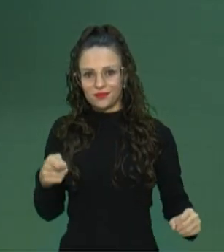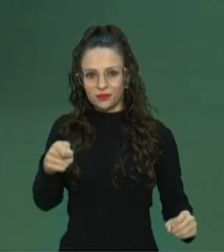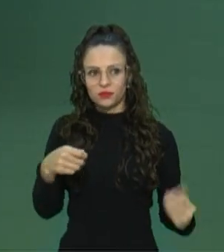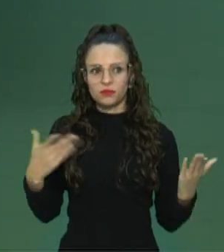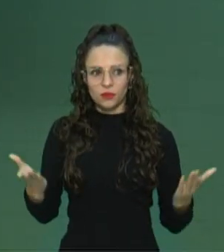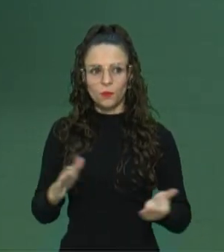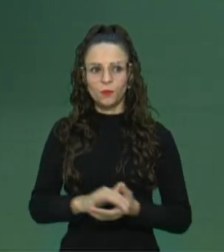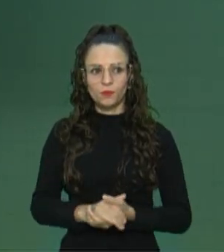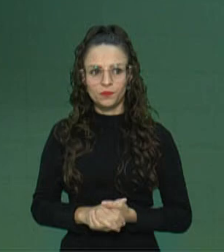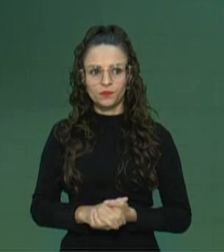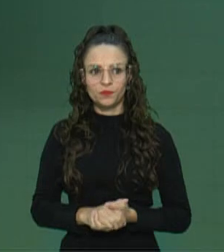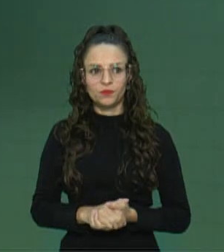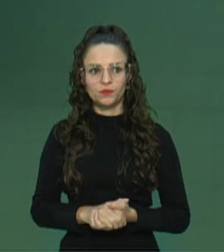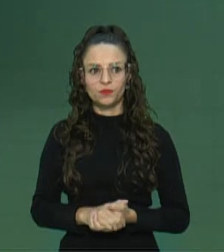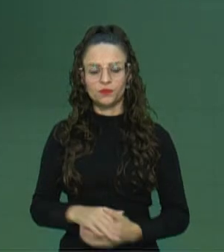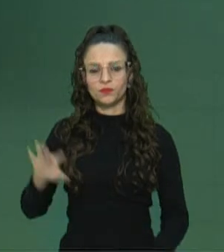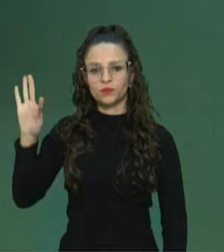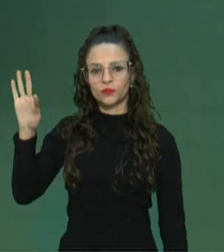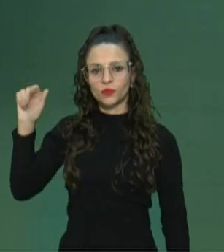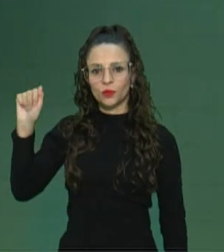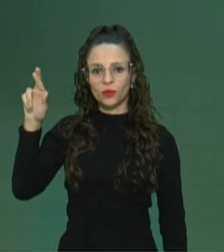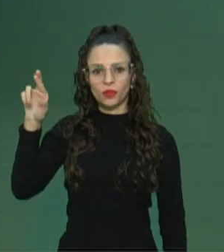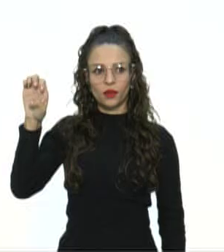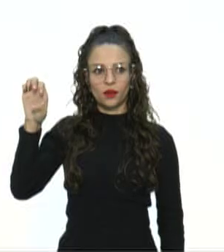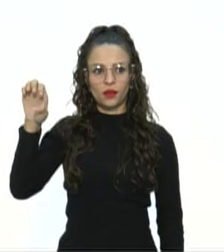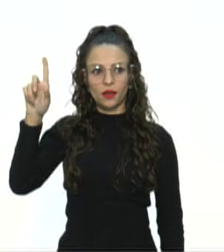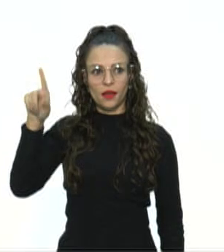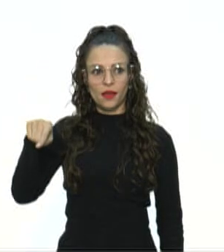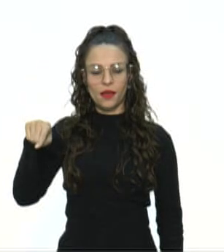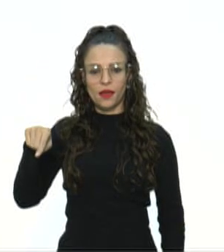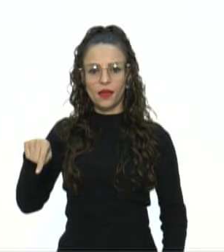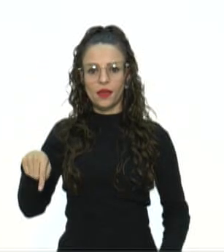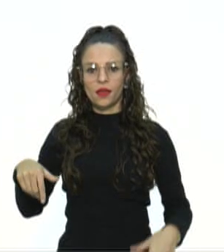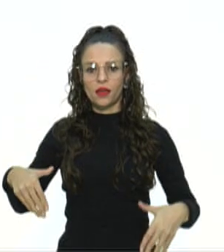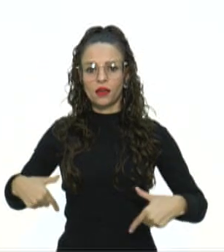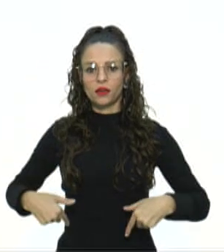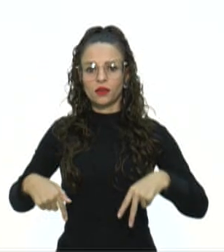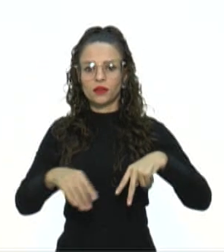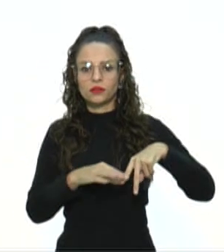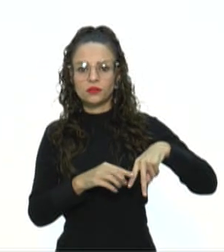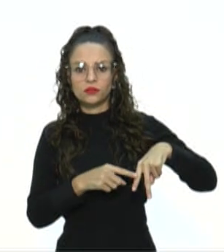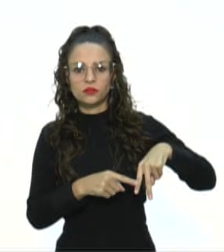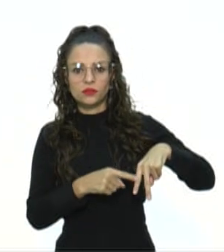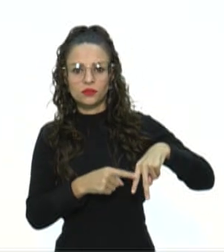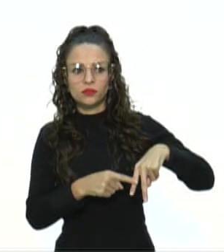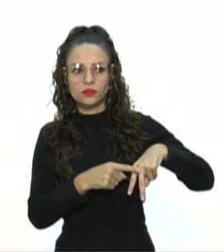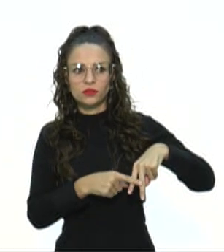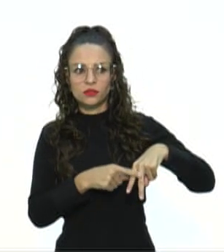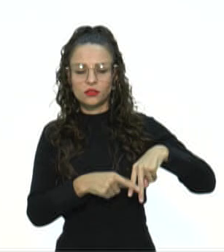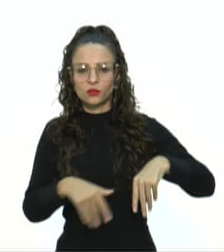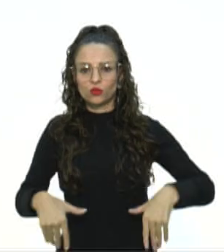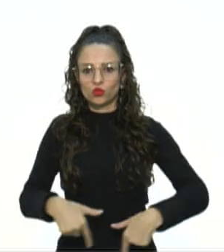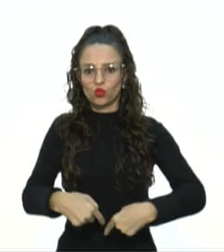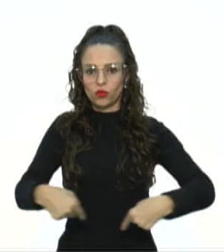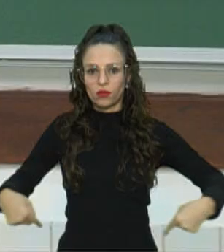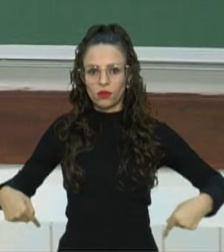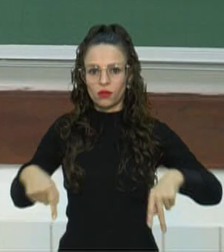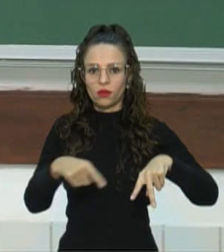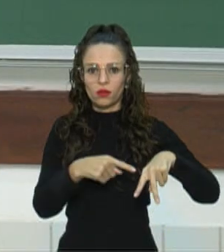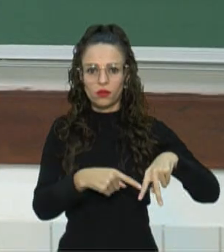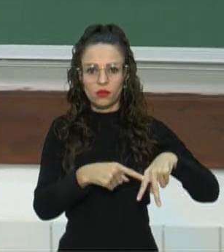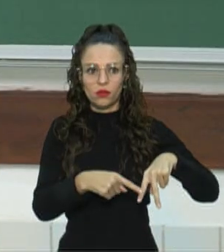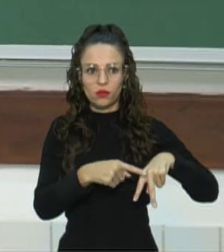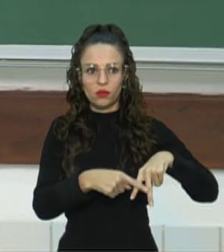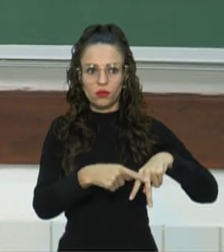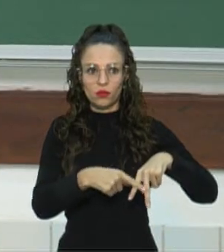também o cote, que são as luvas, e o tare, que é essa proteção na cintura. Então também vai essa proteção aqui na cintura, né? Então